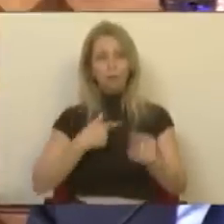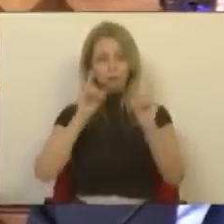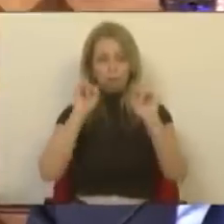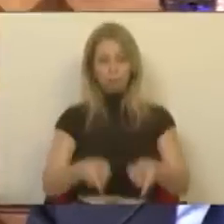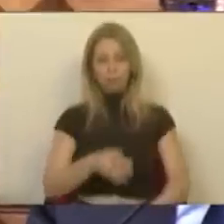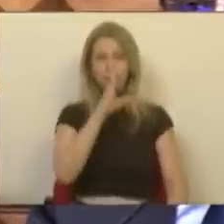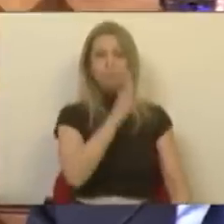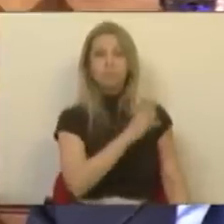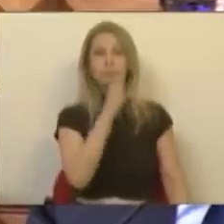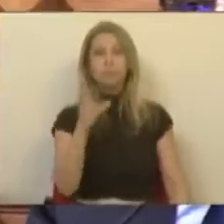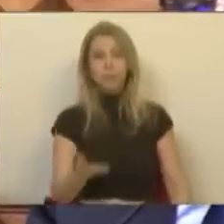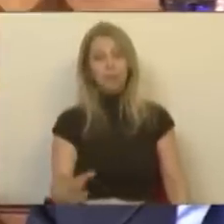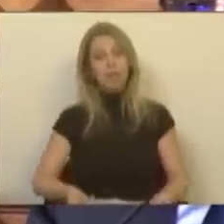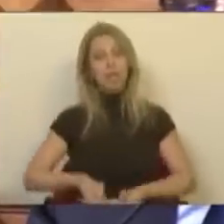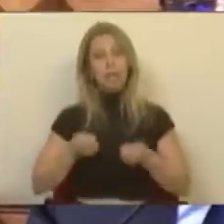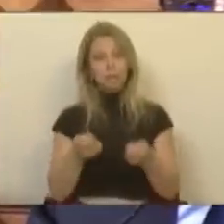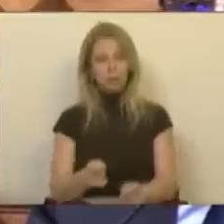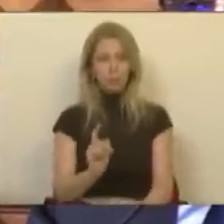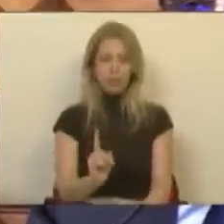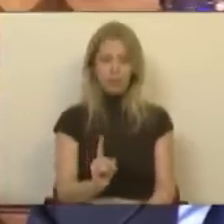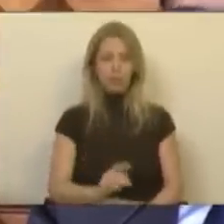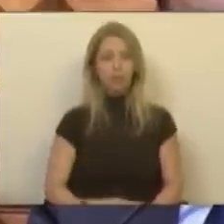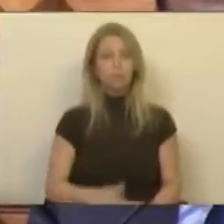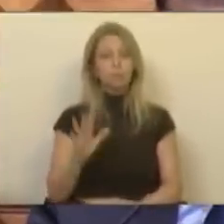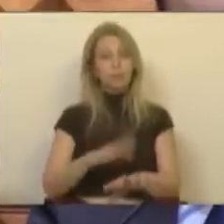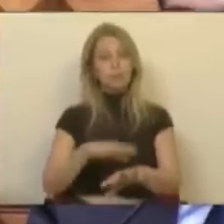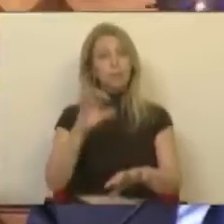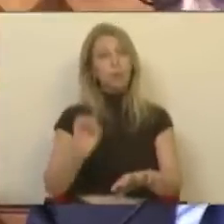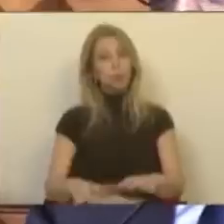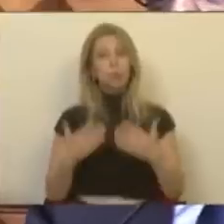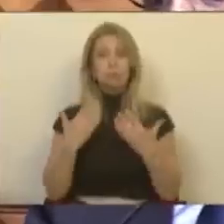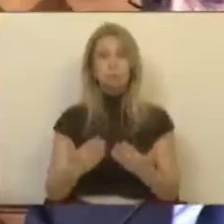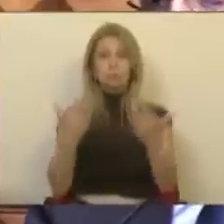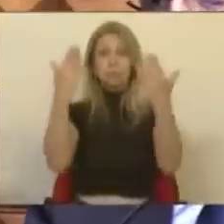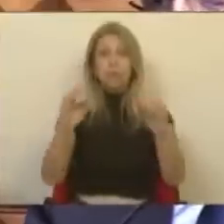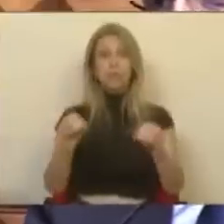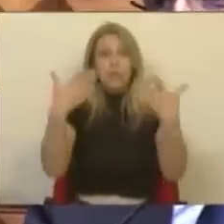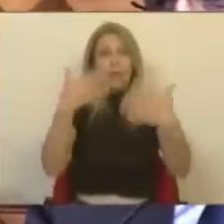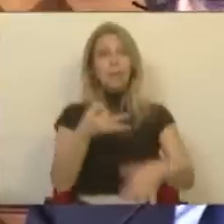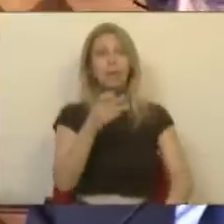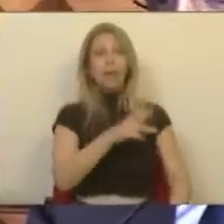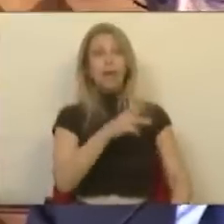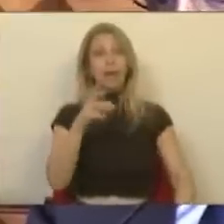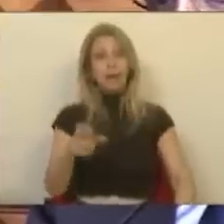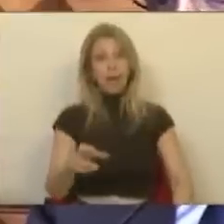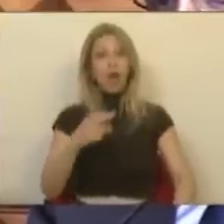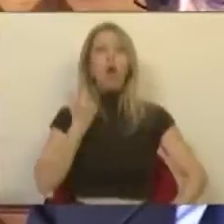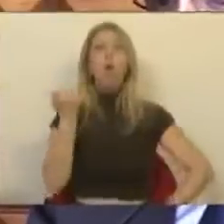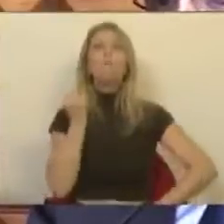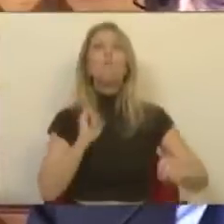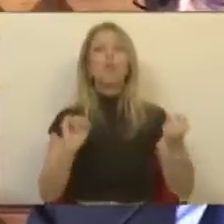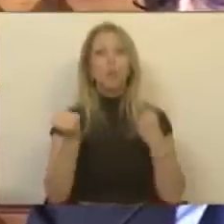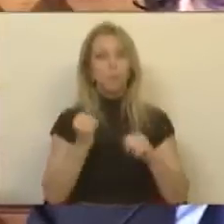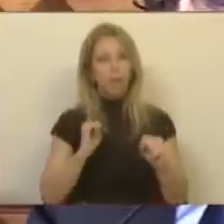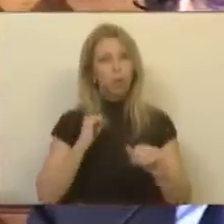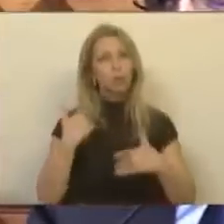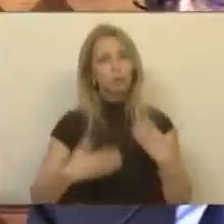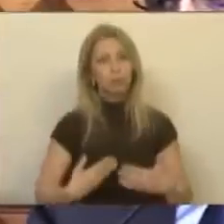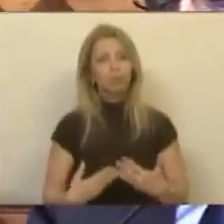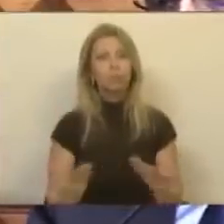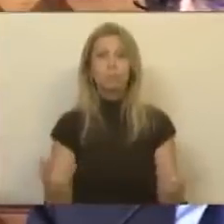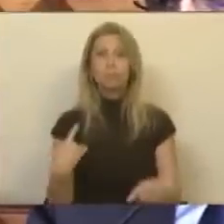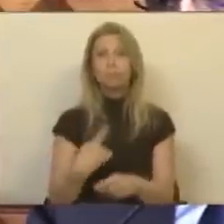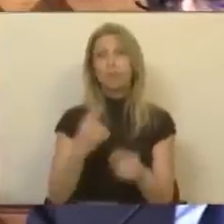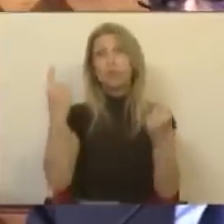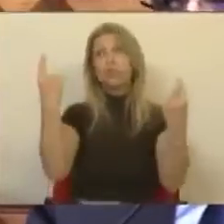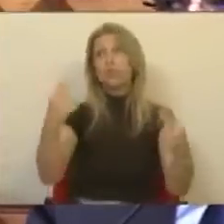concretizar esses investimentos e por isso saudamos a iniciativa prr em movimento Apesar daqueles que se bastão com